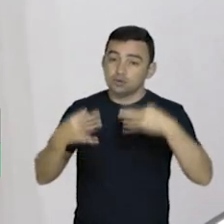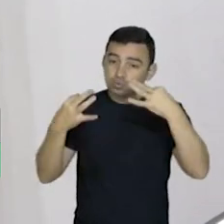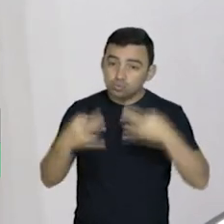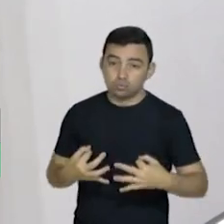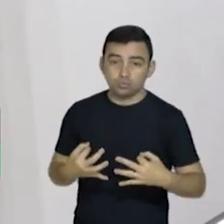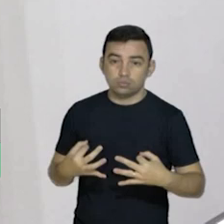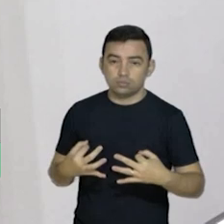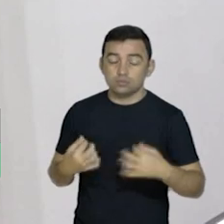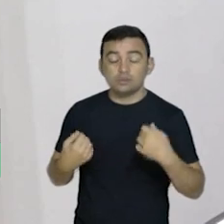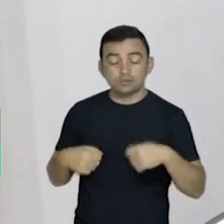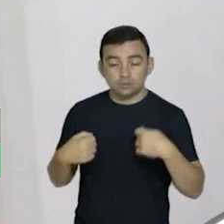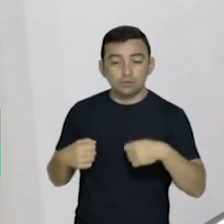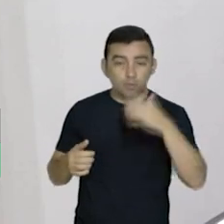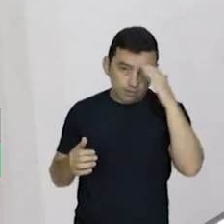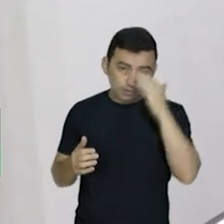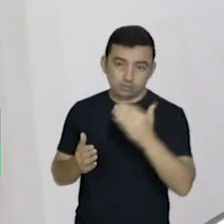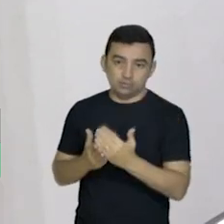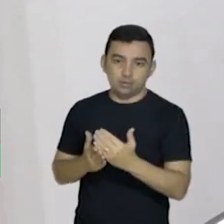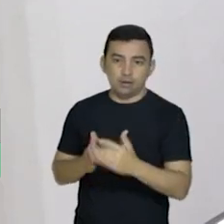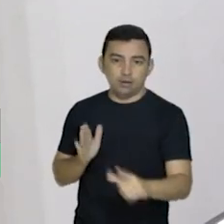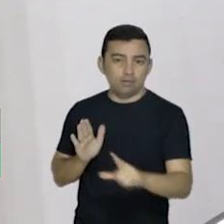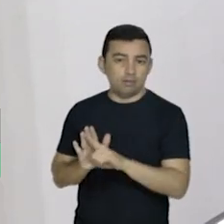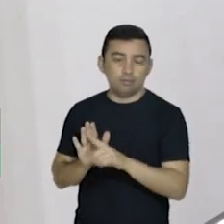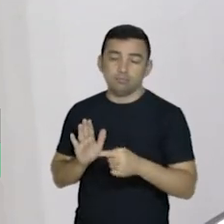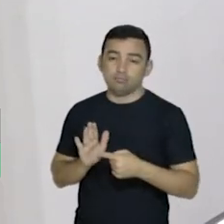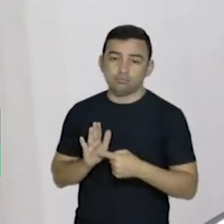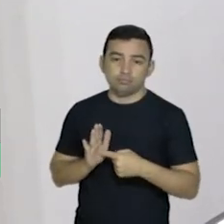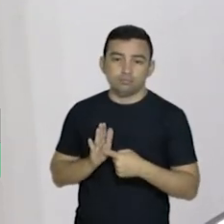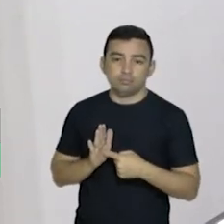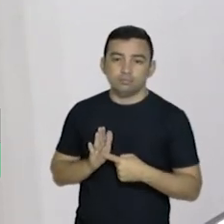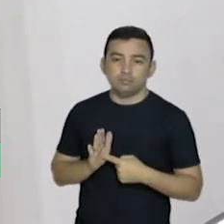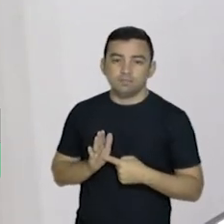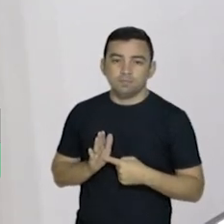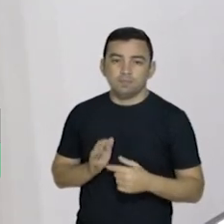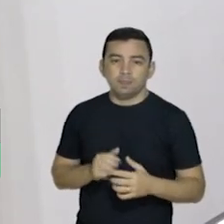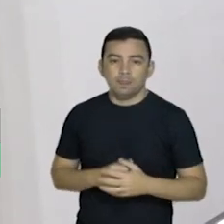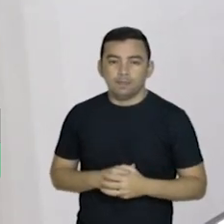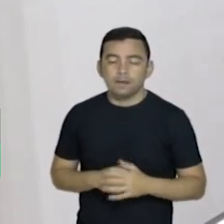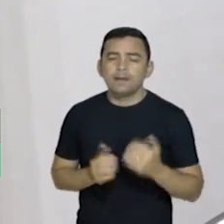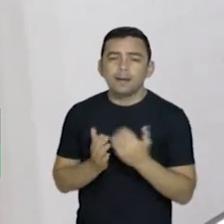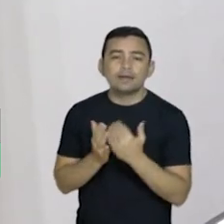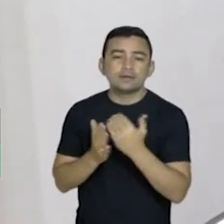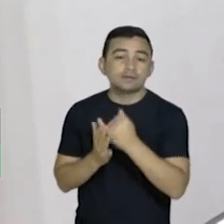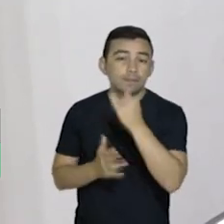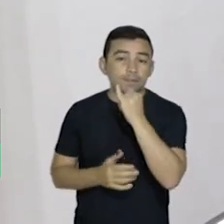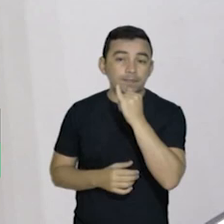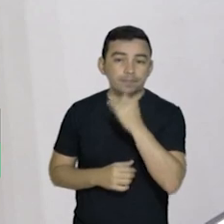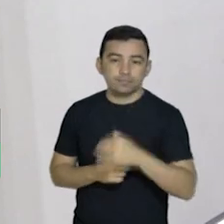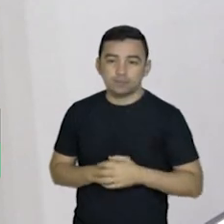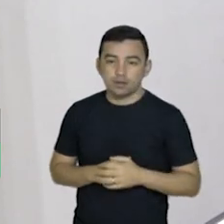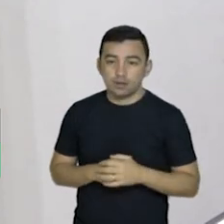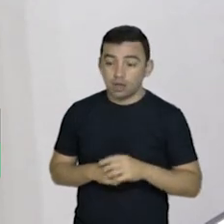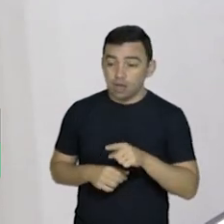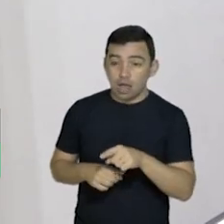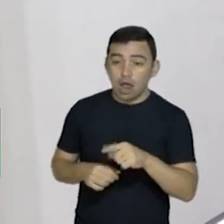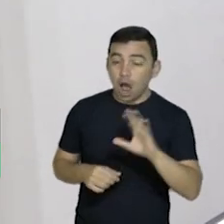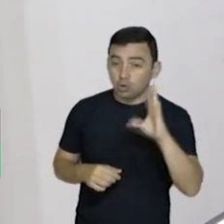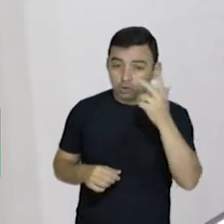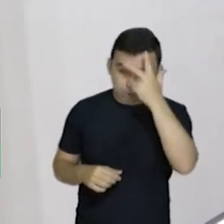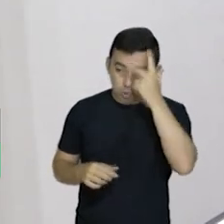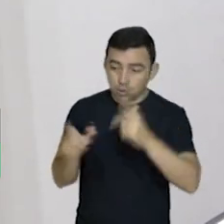ser previsto deve ser cumprido porque está previsto em lei mas um exemplo cidadão foi atropelado